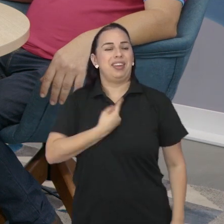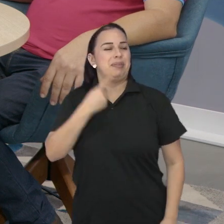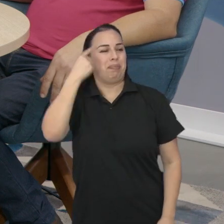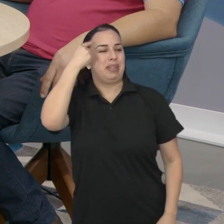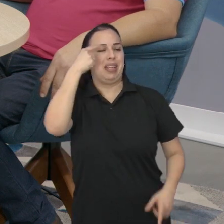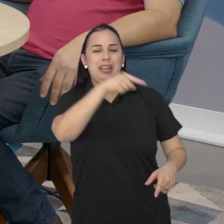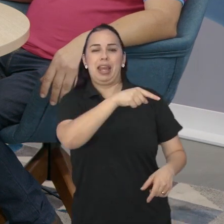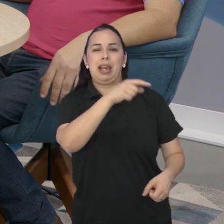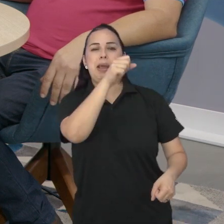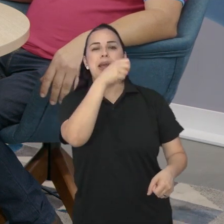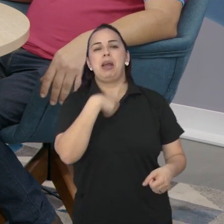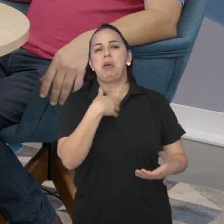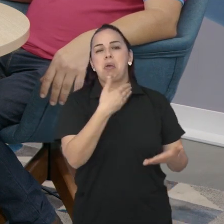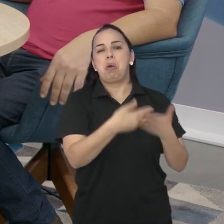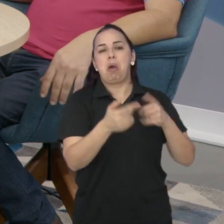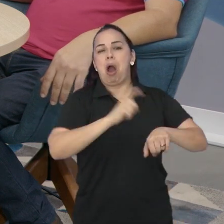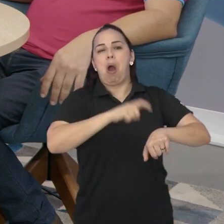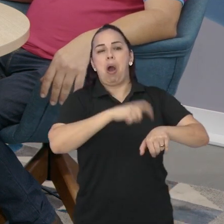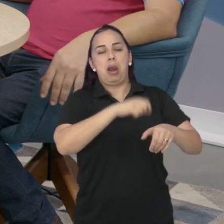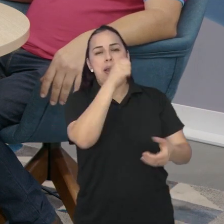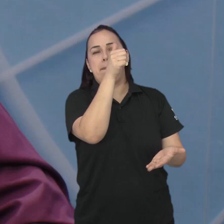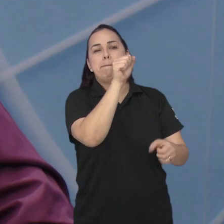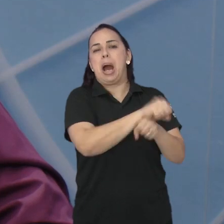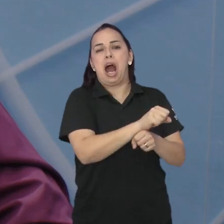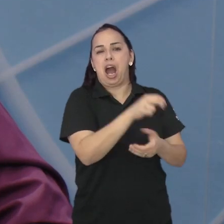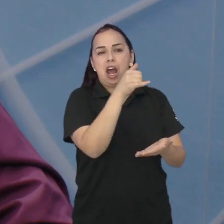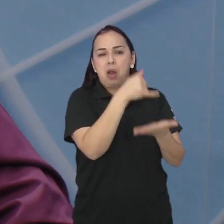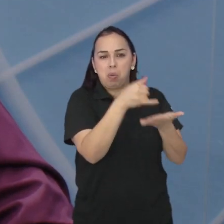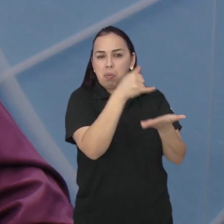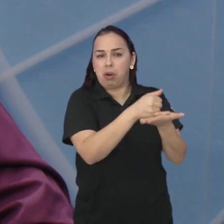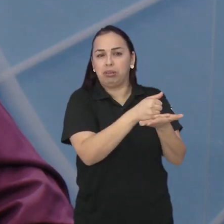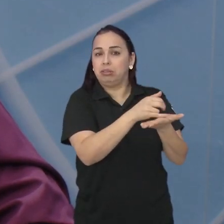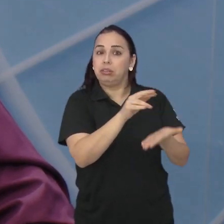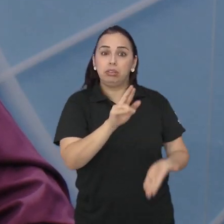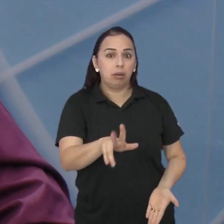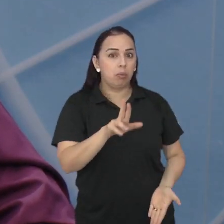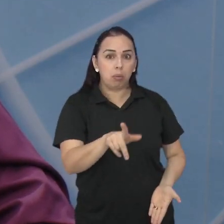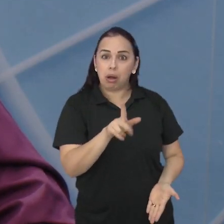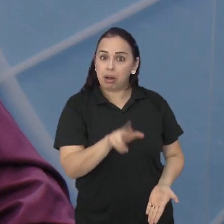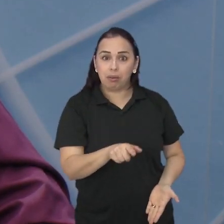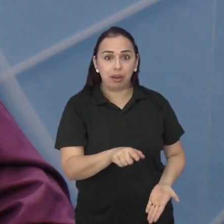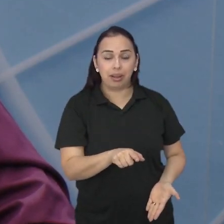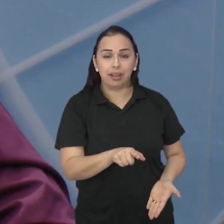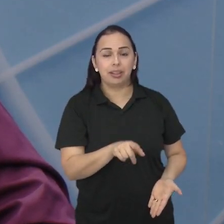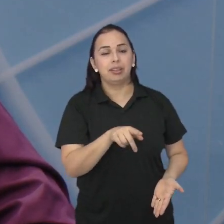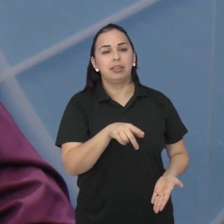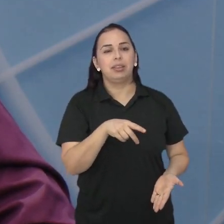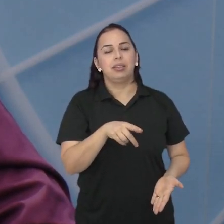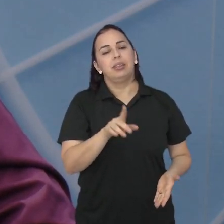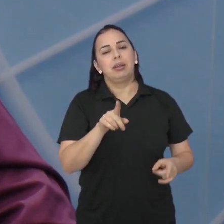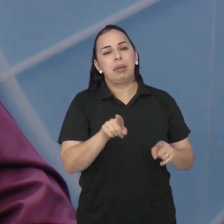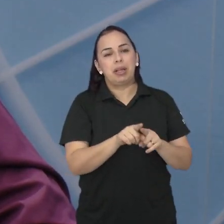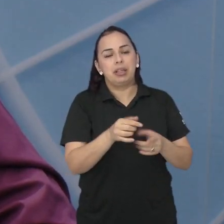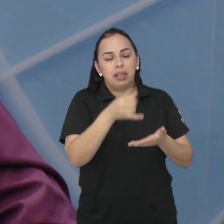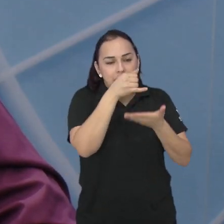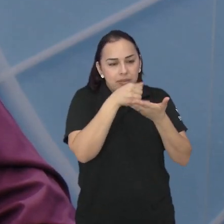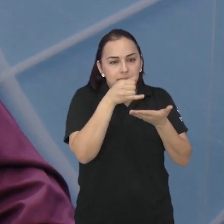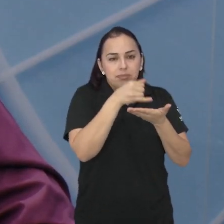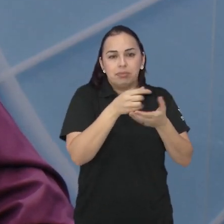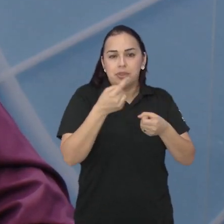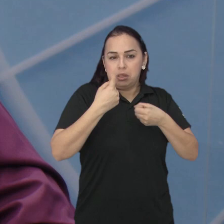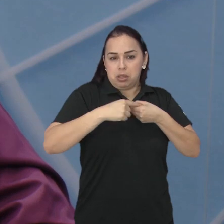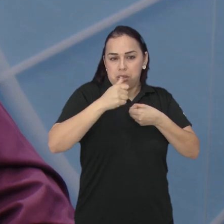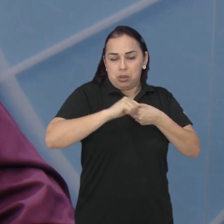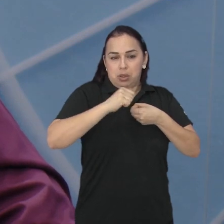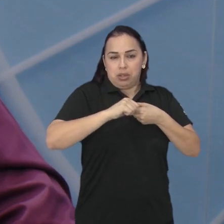para a hora que ele quiser, na verdade não. Tem muito mais ali que só o uso. E o uso, né, é aquela dor emocional. Ele faz